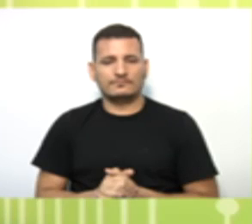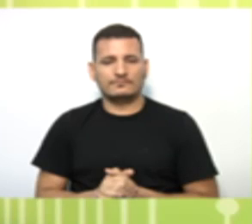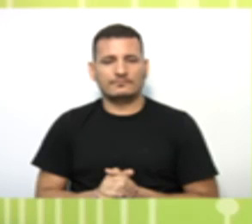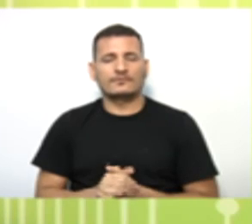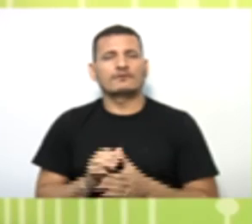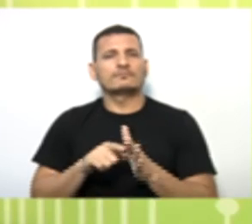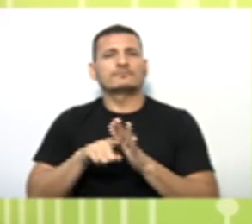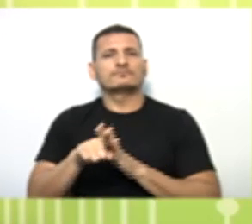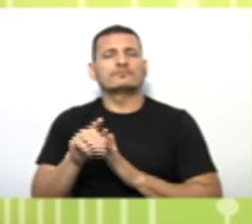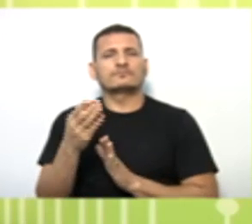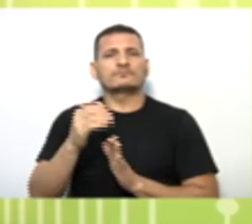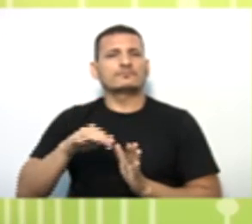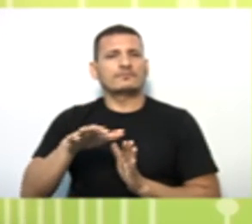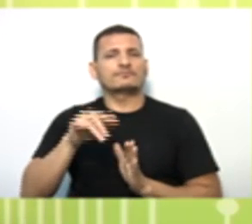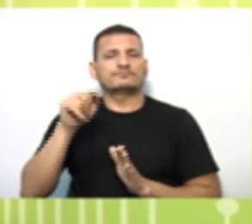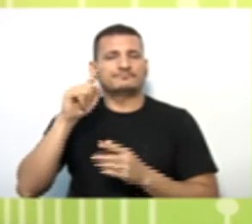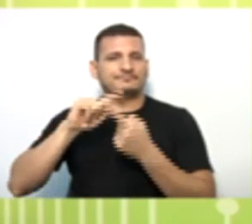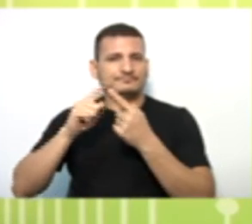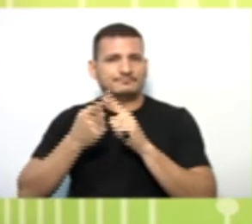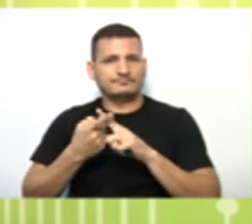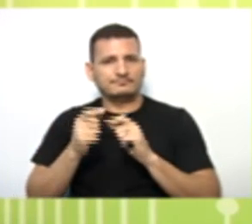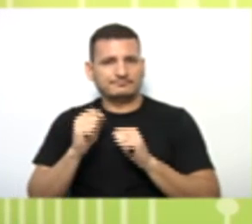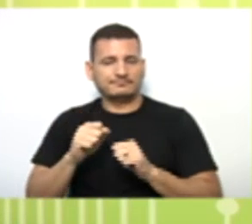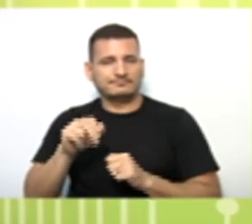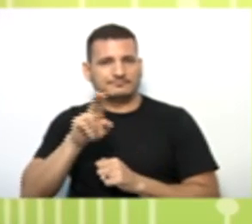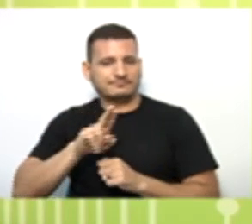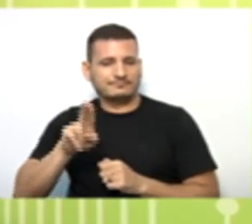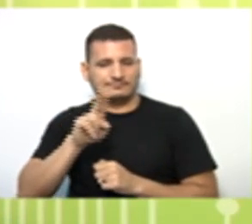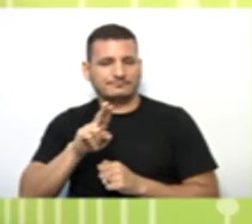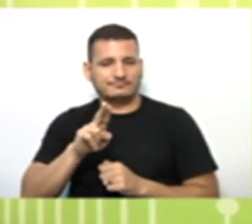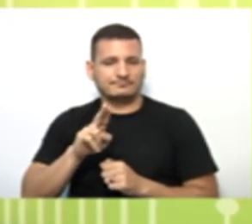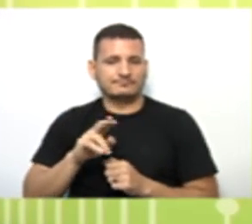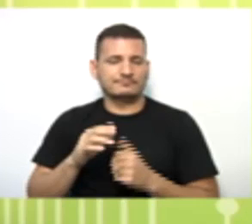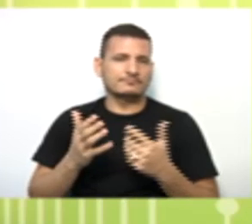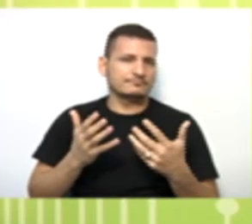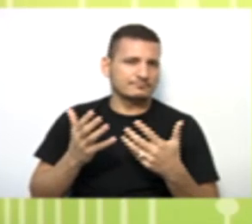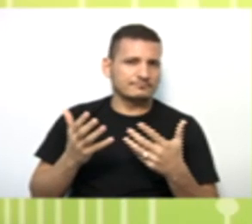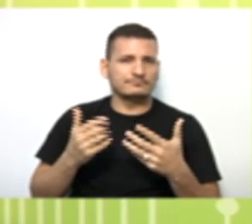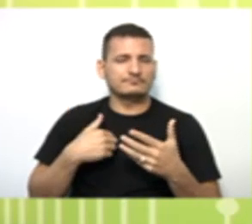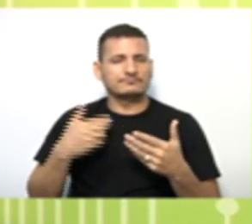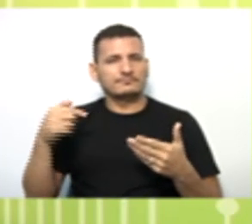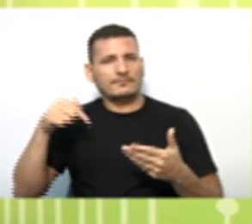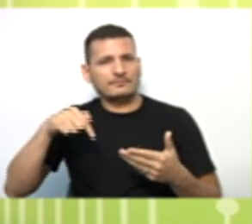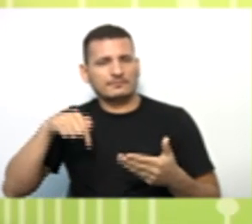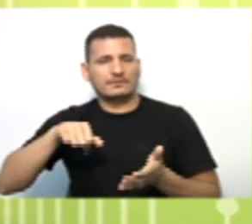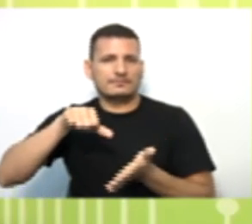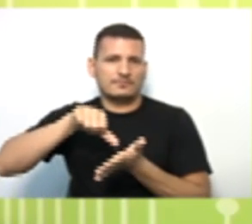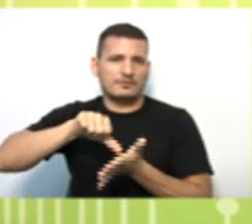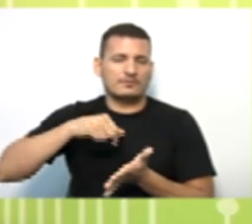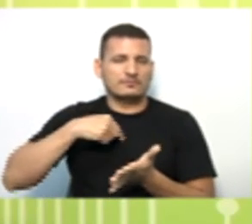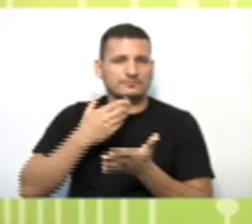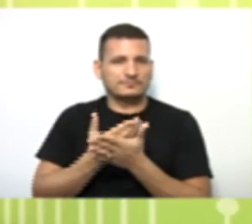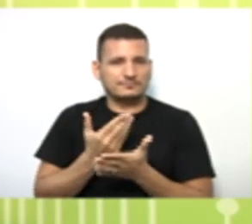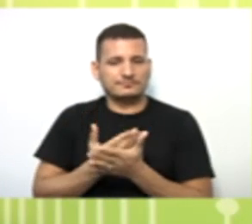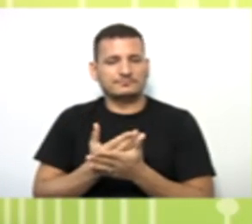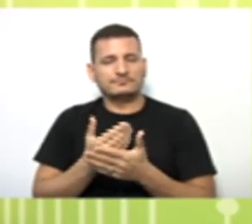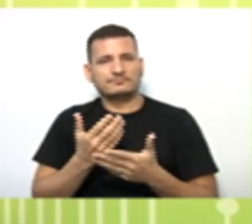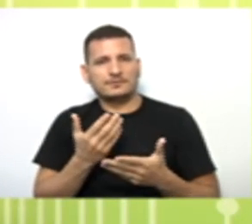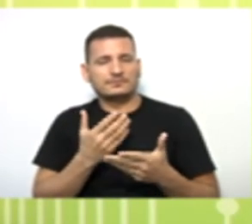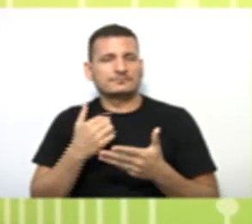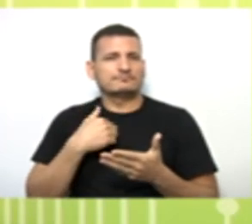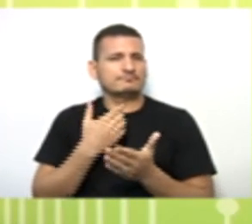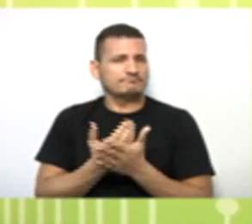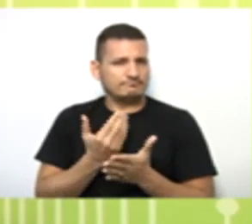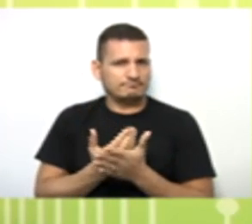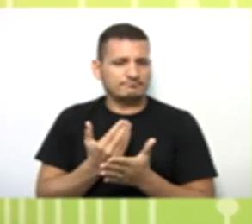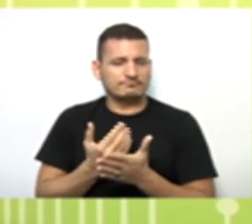A pergunta, quais as áreas que esse pensamento lógico pode ser aplicado? Pô, professor, eu estou no meu polo aqui, eu estudo tal coisa, mas eu estou estudando